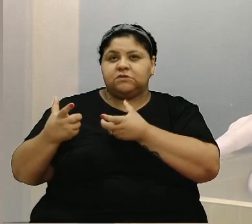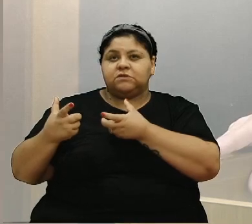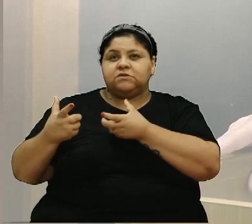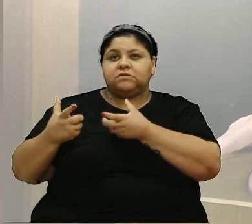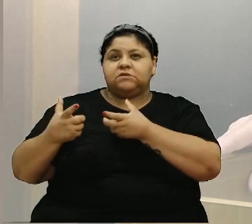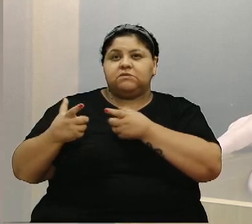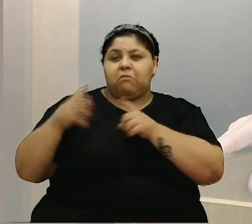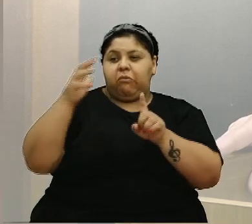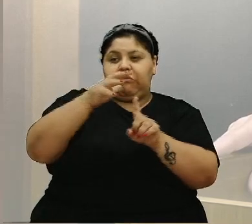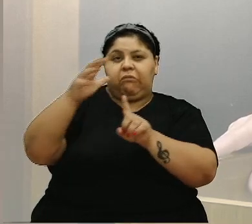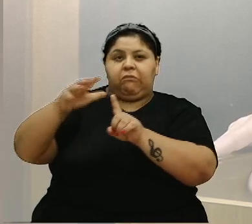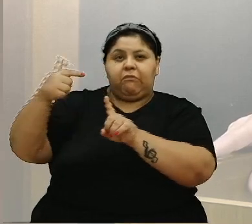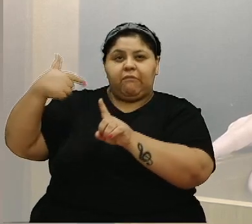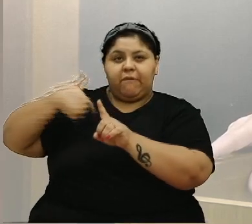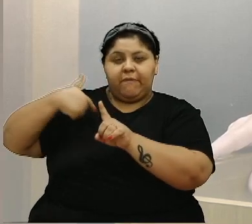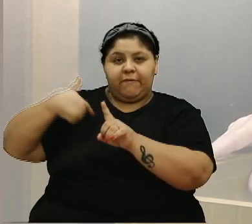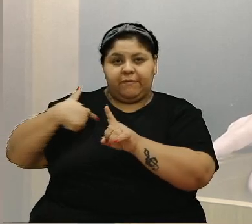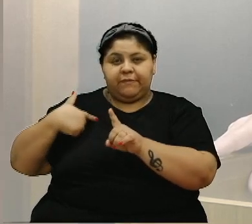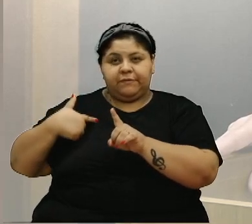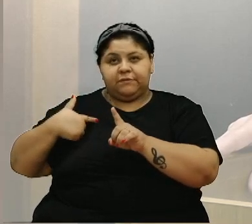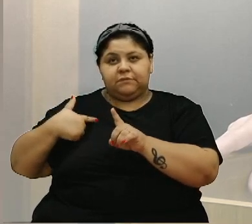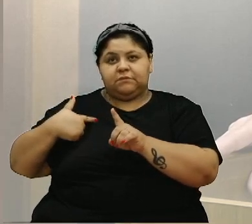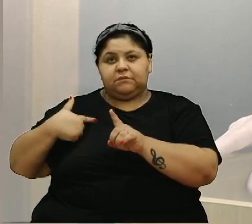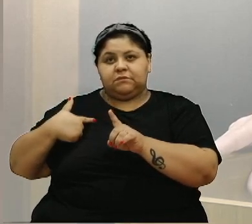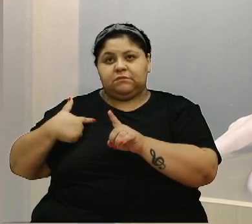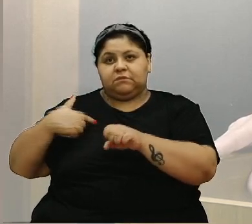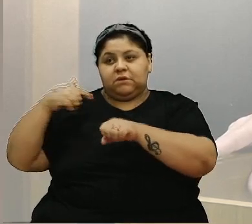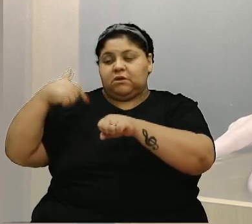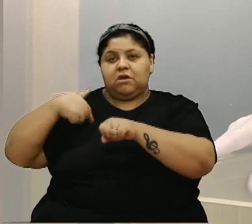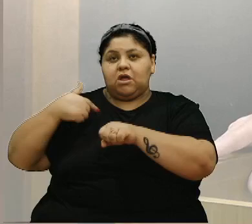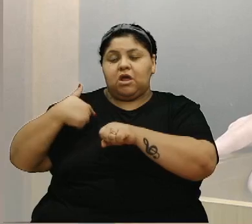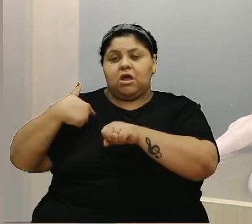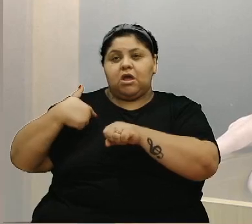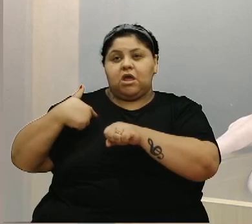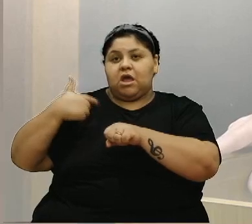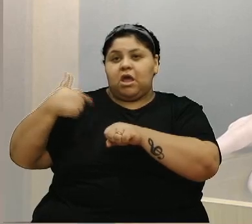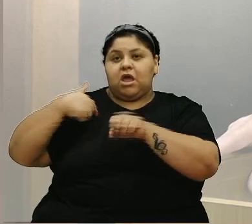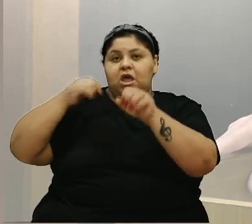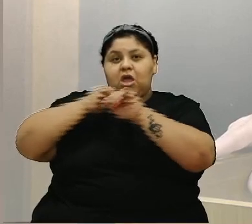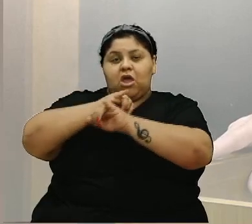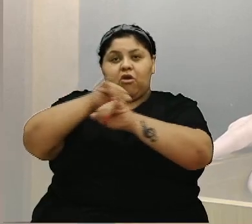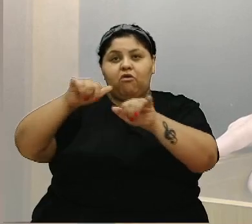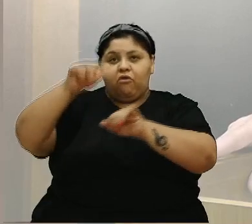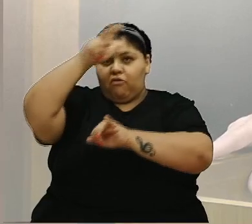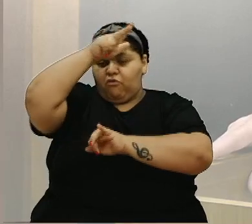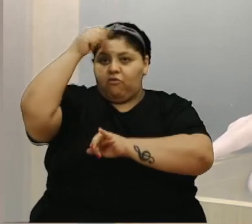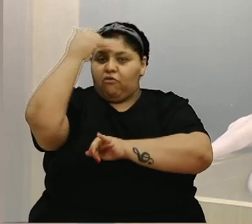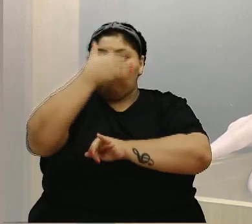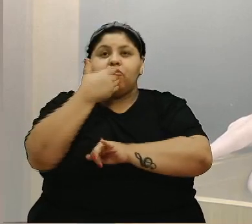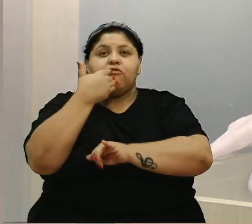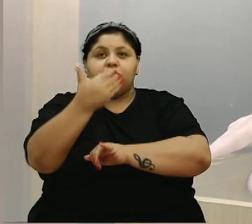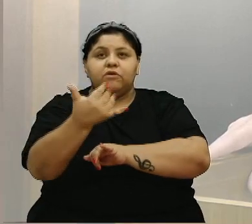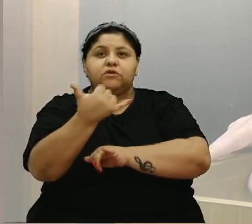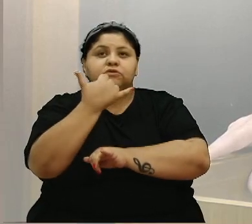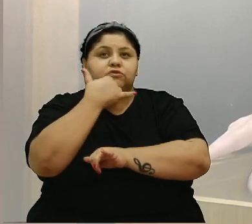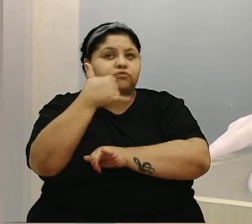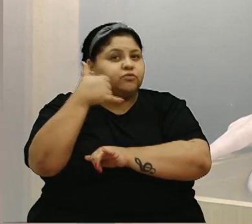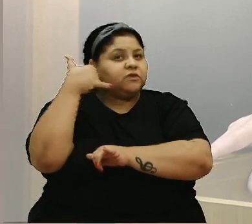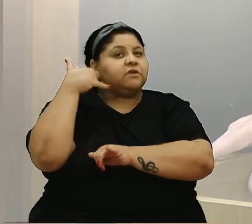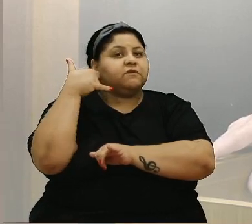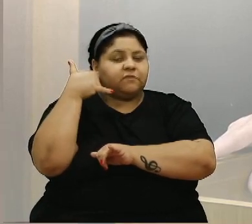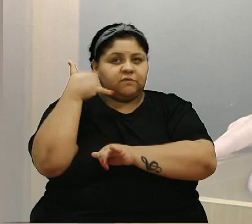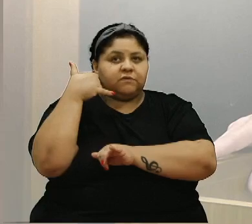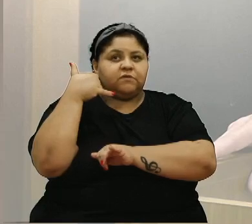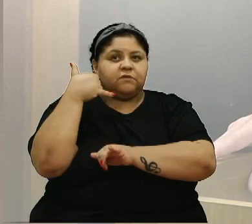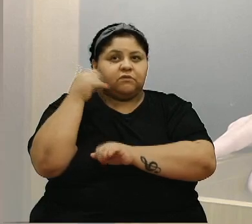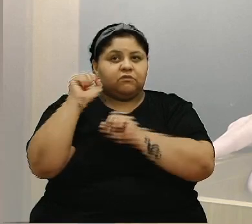cima da minha pessoa física, em momento algum, a não ser o prefeito Adiló, que pediu desculpa no telefone quando eu liguei para ele, por o